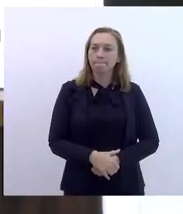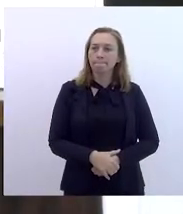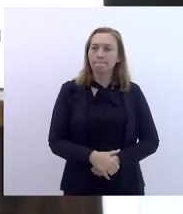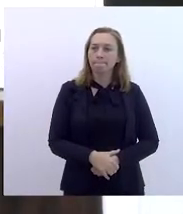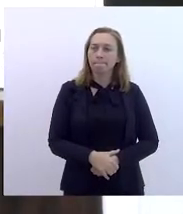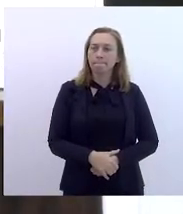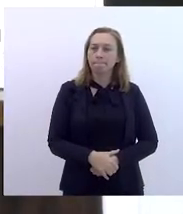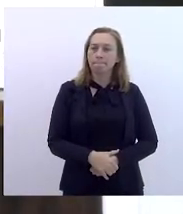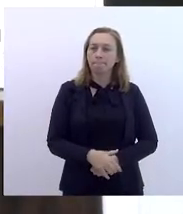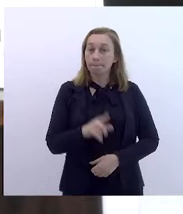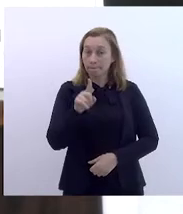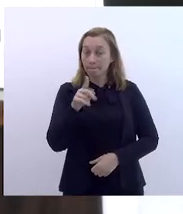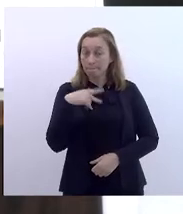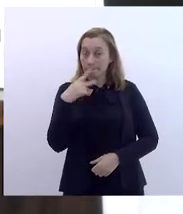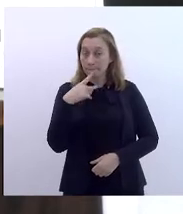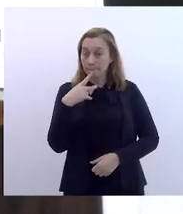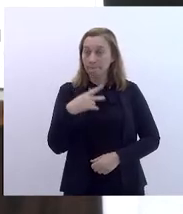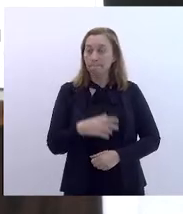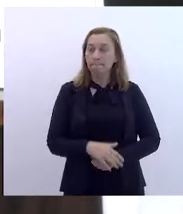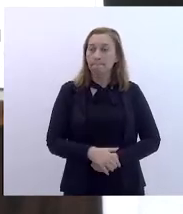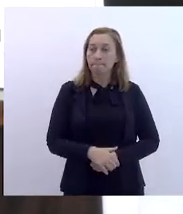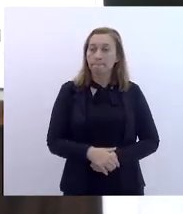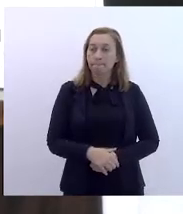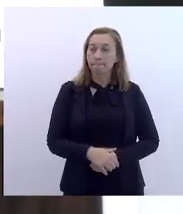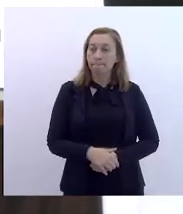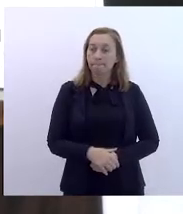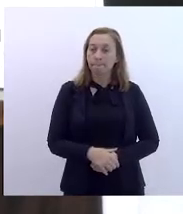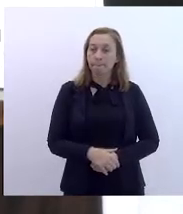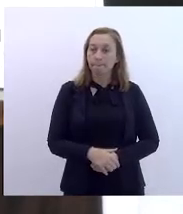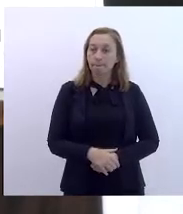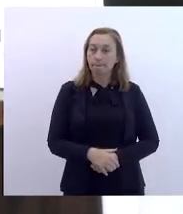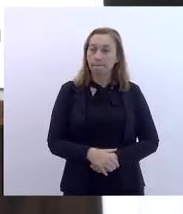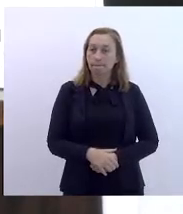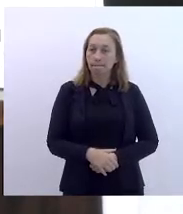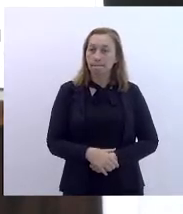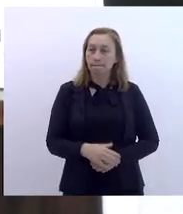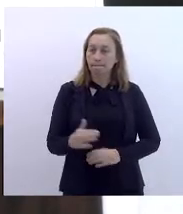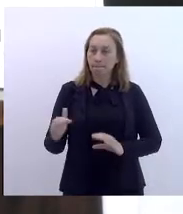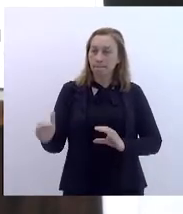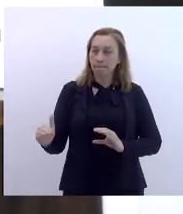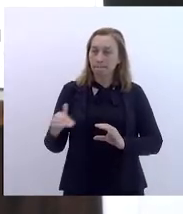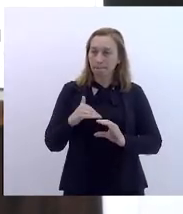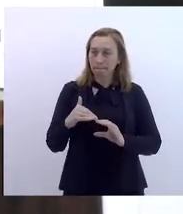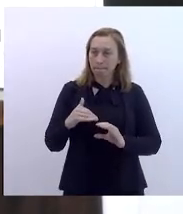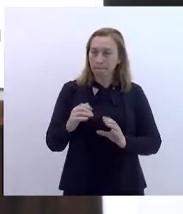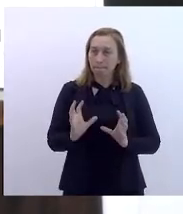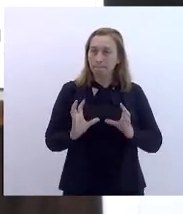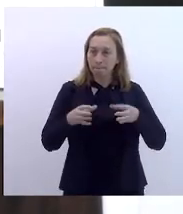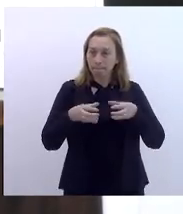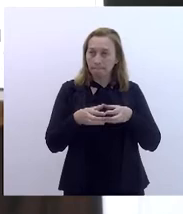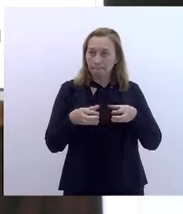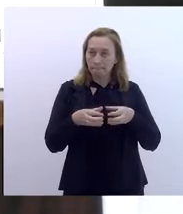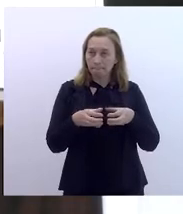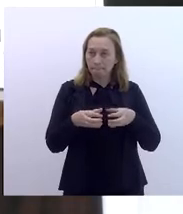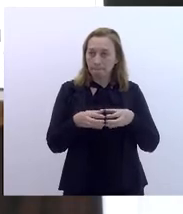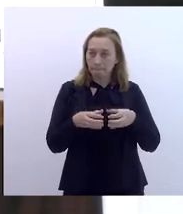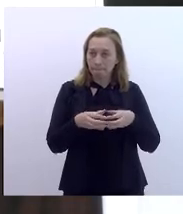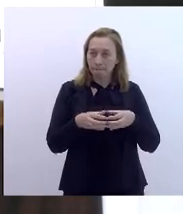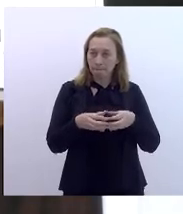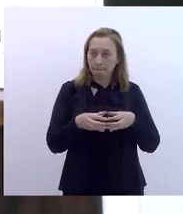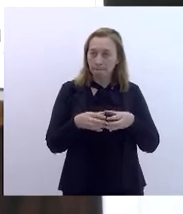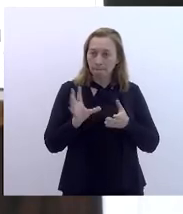esse levantamento feito seja trazido aqui para o bonde das nossas comissões Para